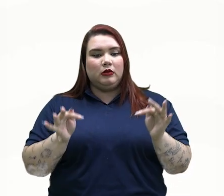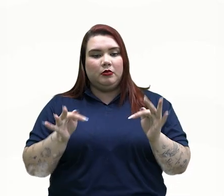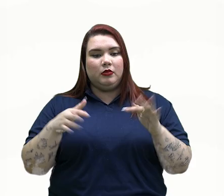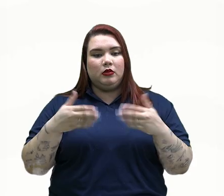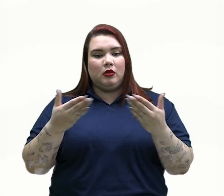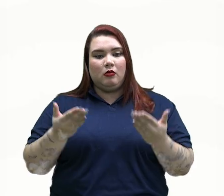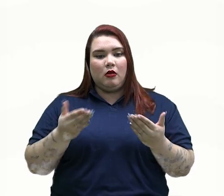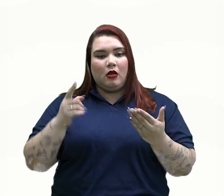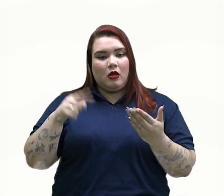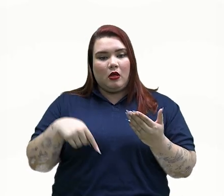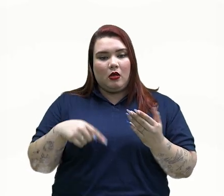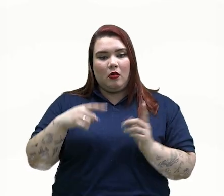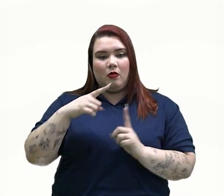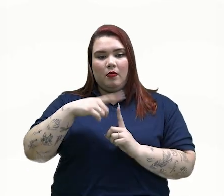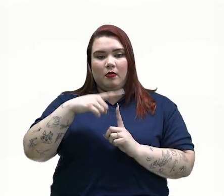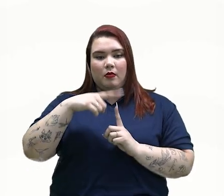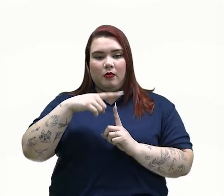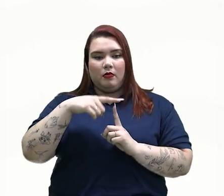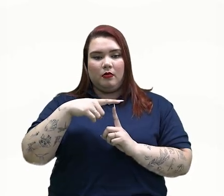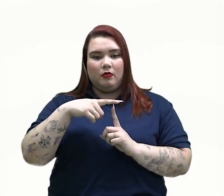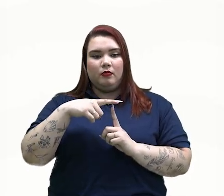simples. Então,